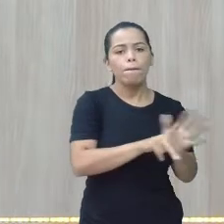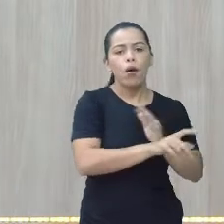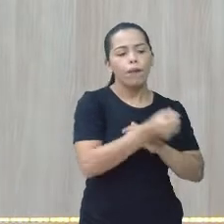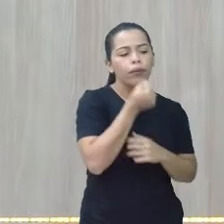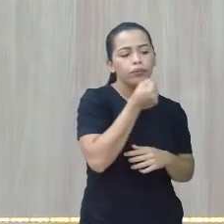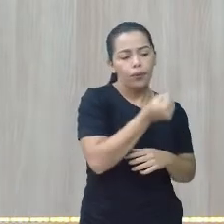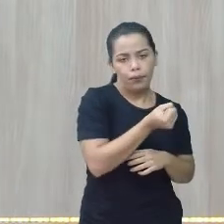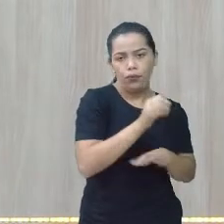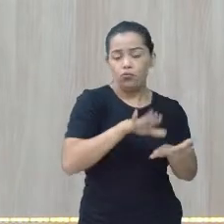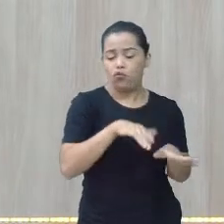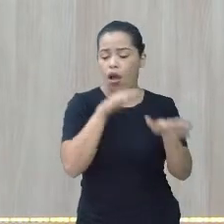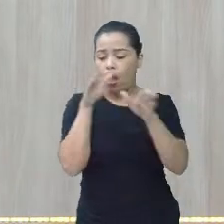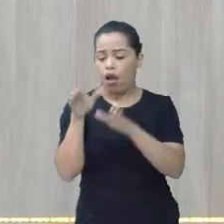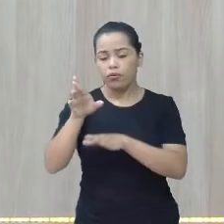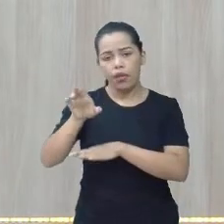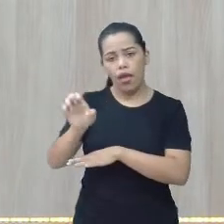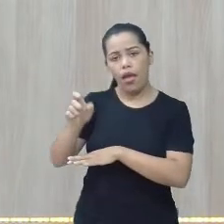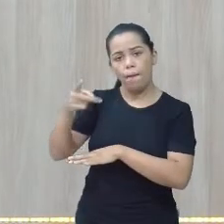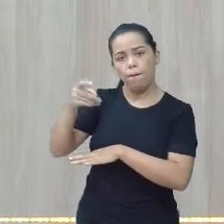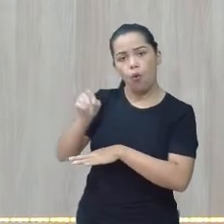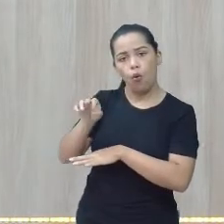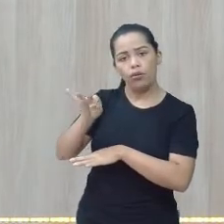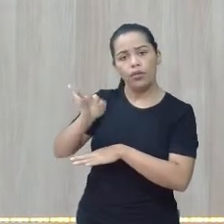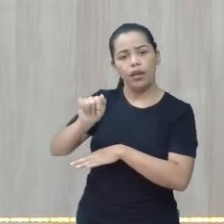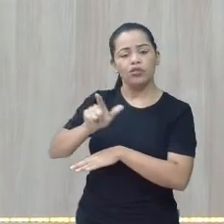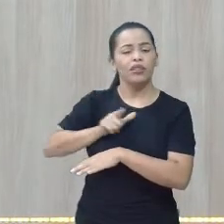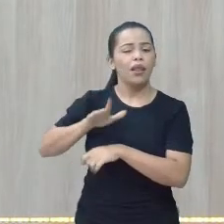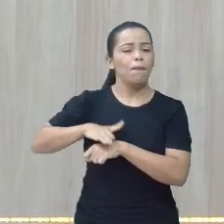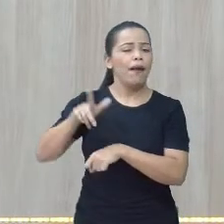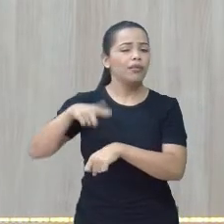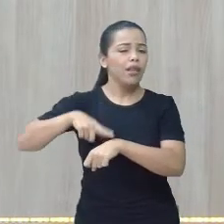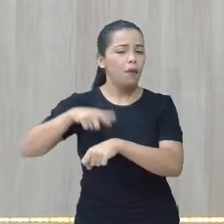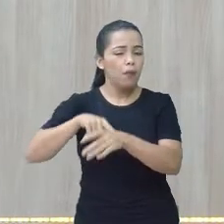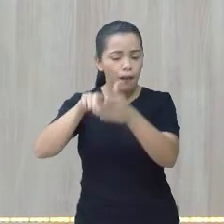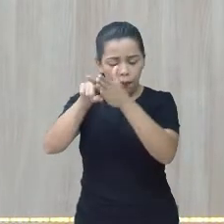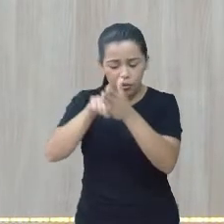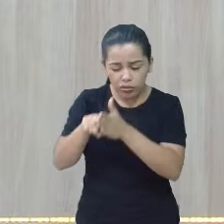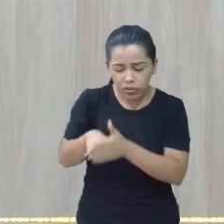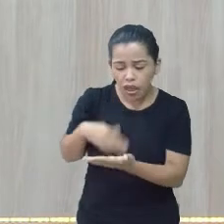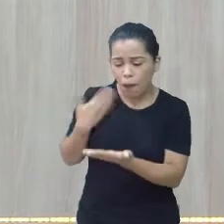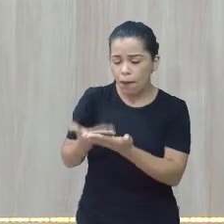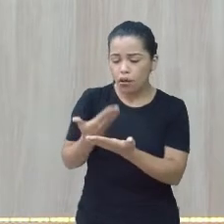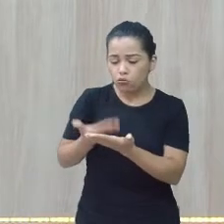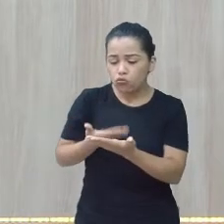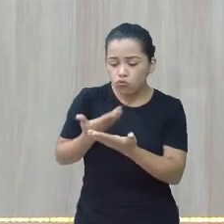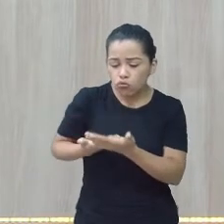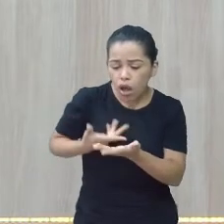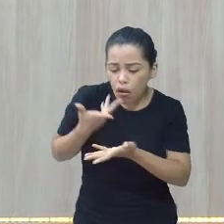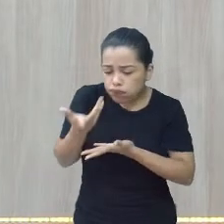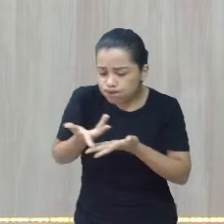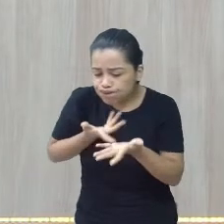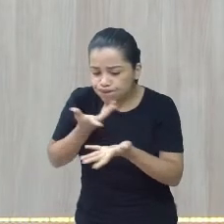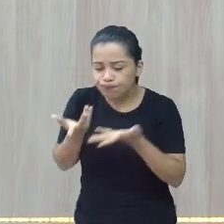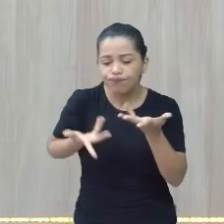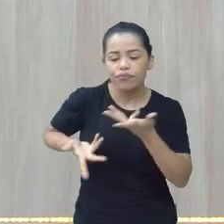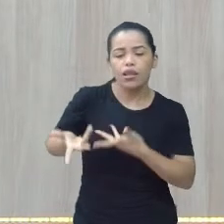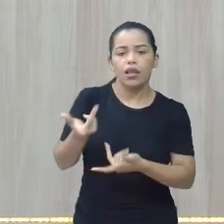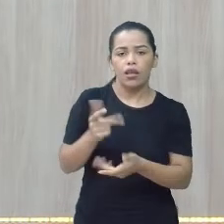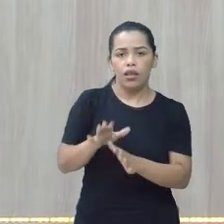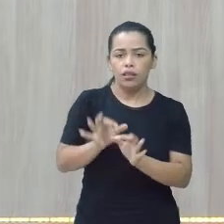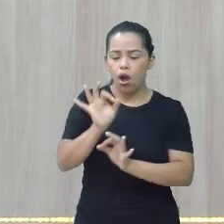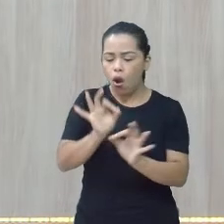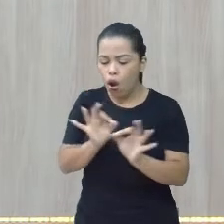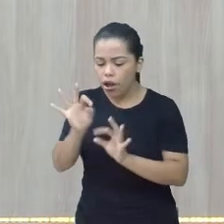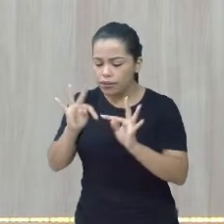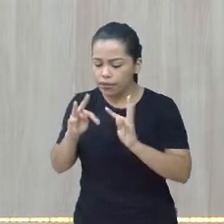Na reportagem, como há mais tempo para pesquisa, há mais tempo para se debruçar sobre o tema de que se